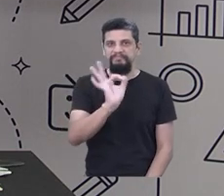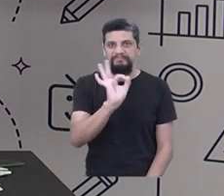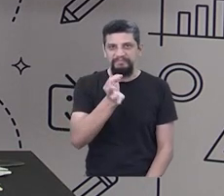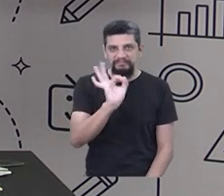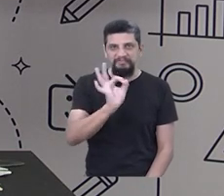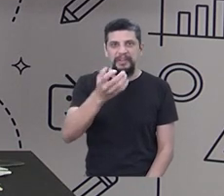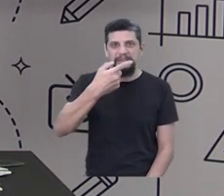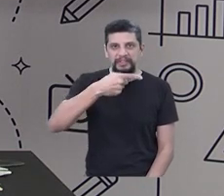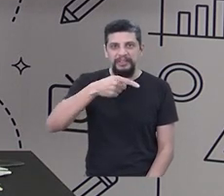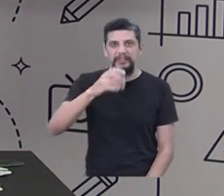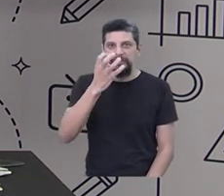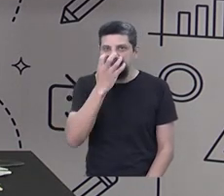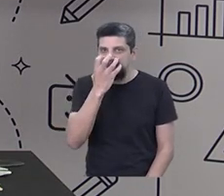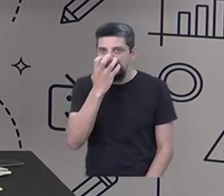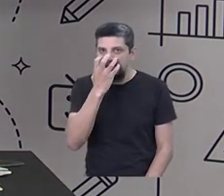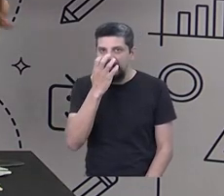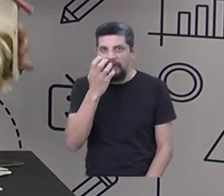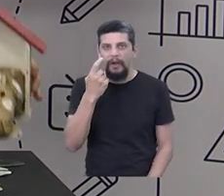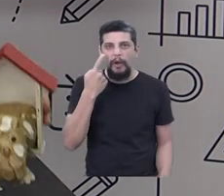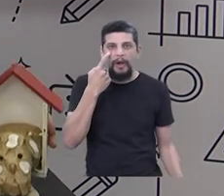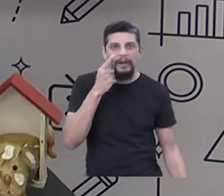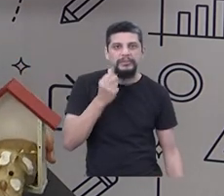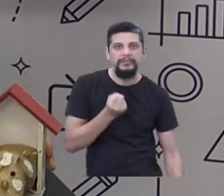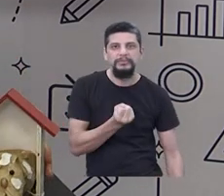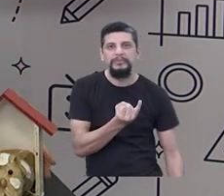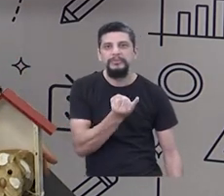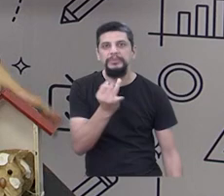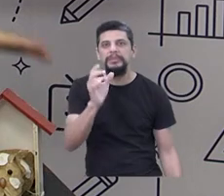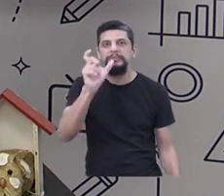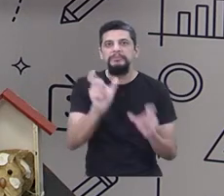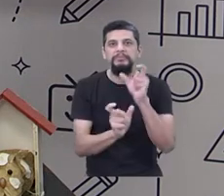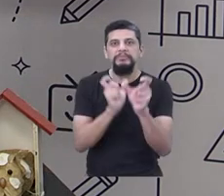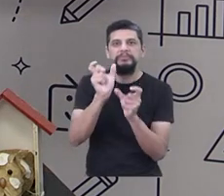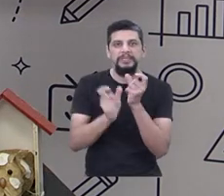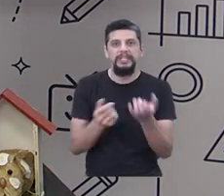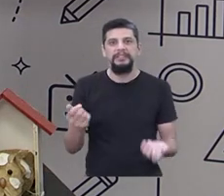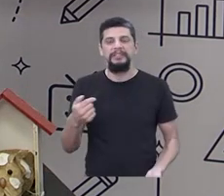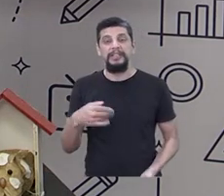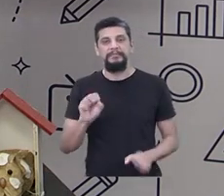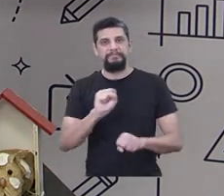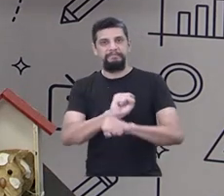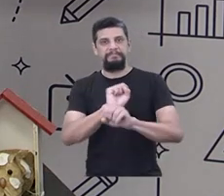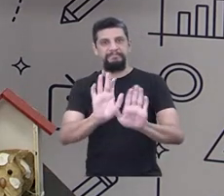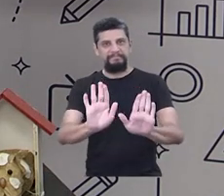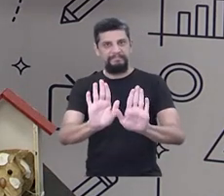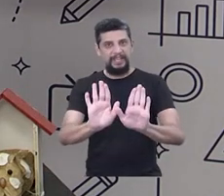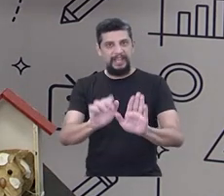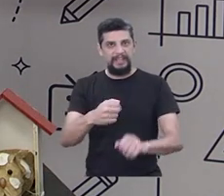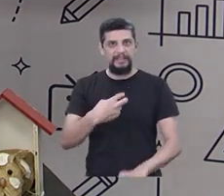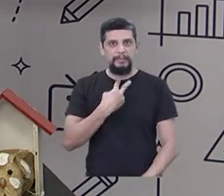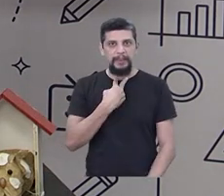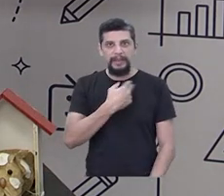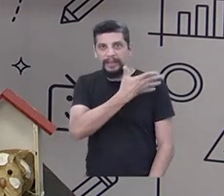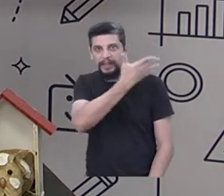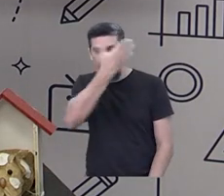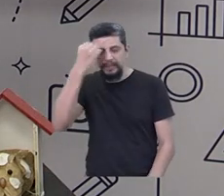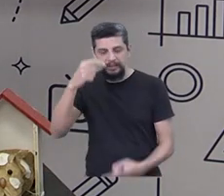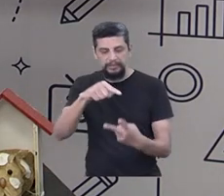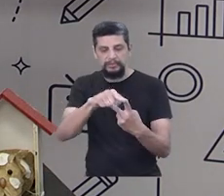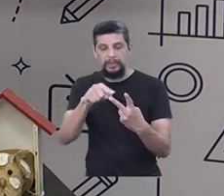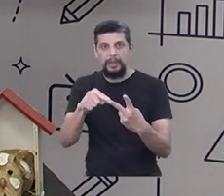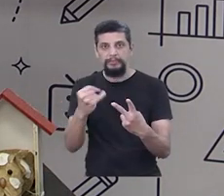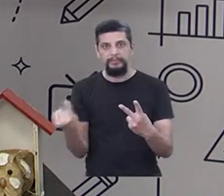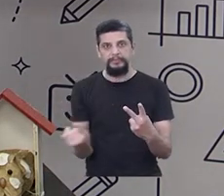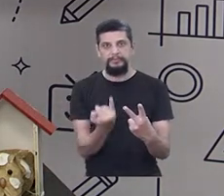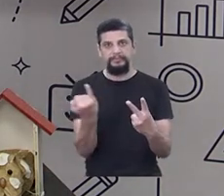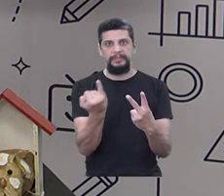Isso mesmo, nosso cachorro! Olhem quantos personagens! Ah, espera lá, que ia esquecendo também de duas que são